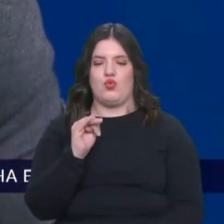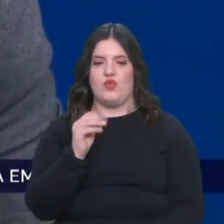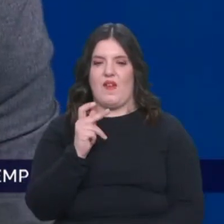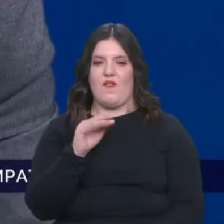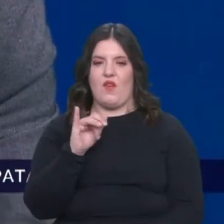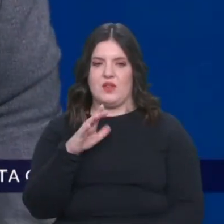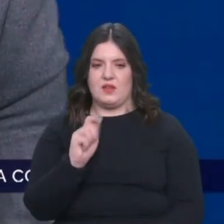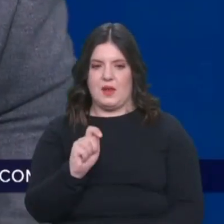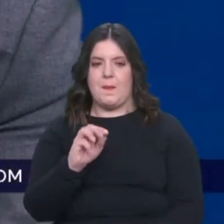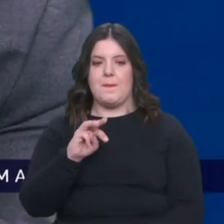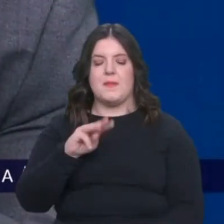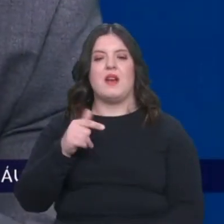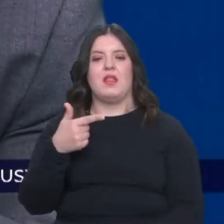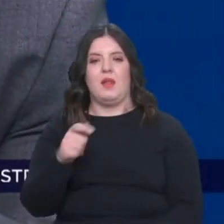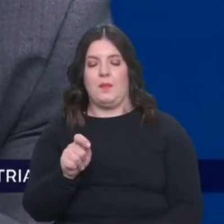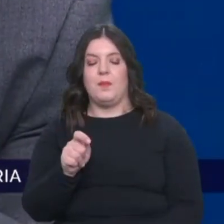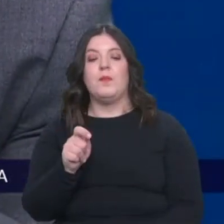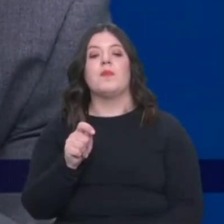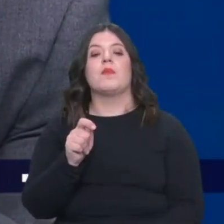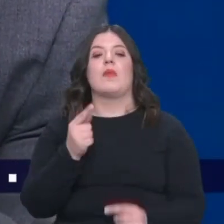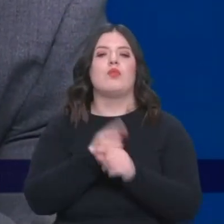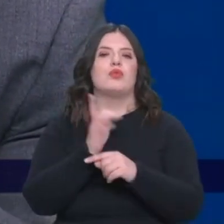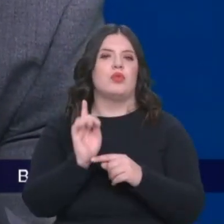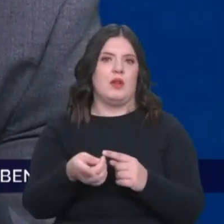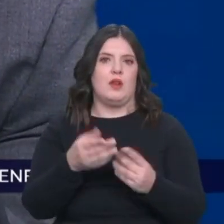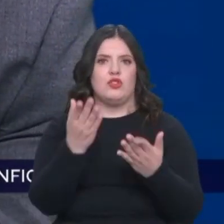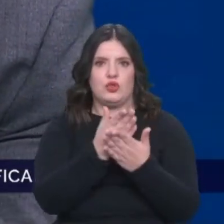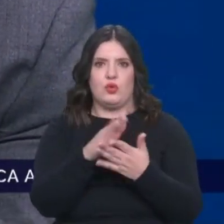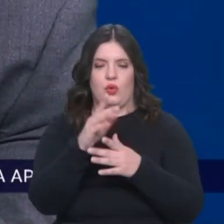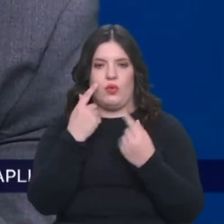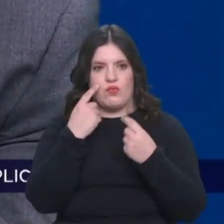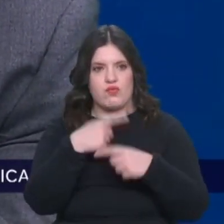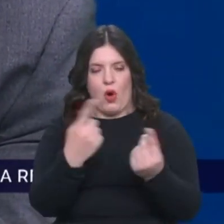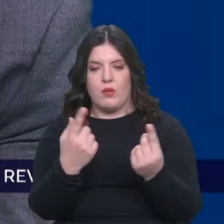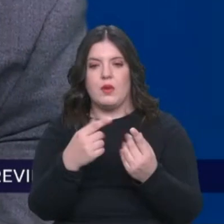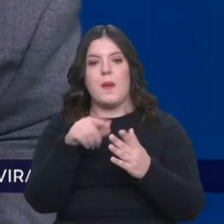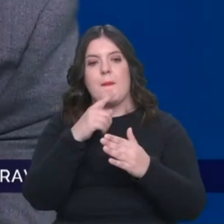Marte. Porquê? Porque foi divulgado um estudo que mostra que